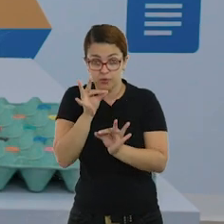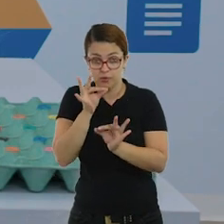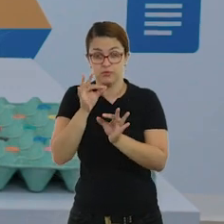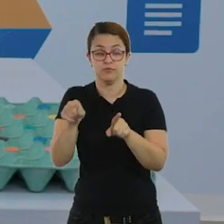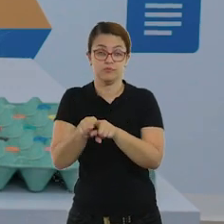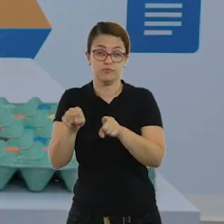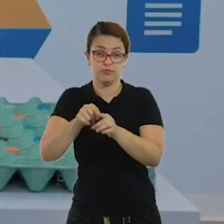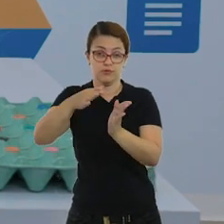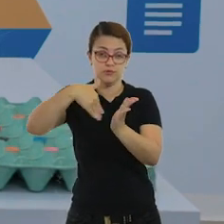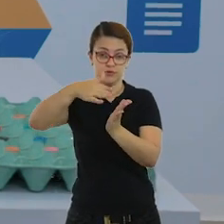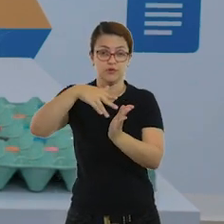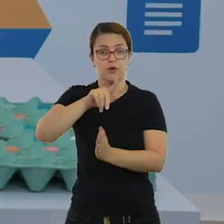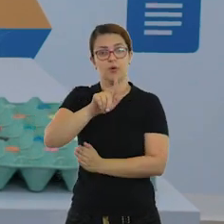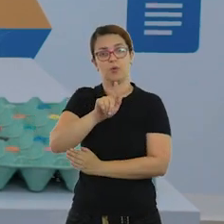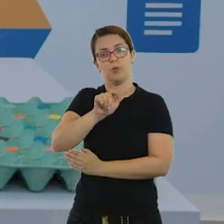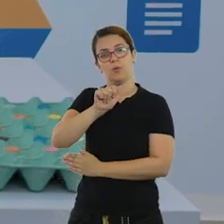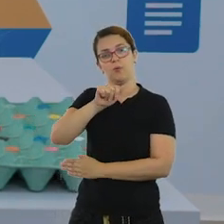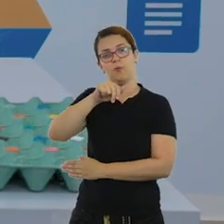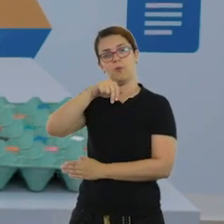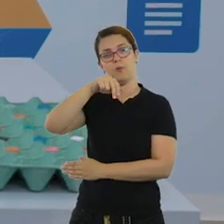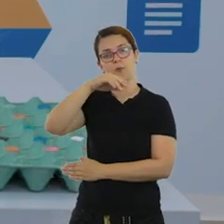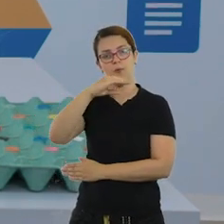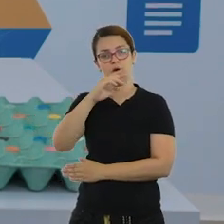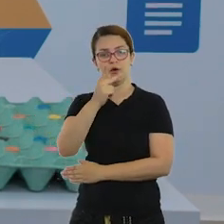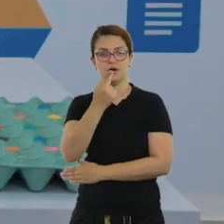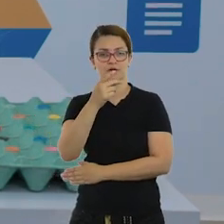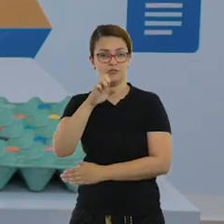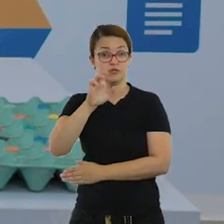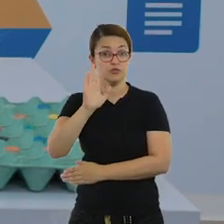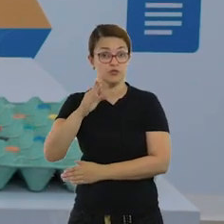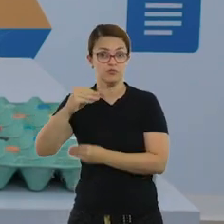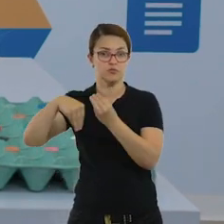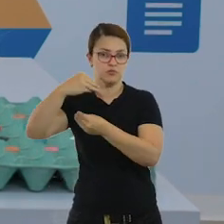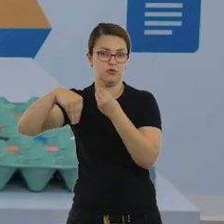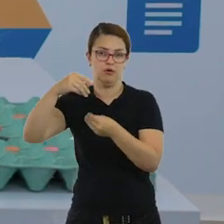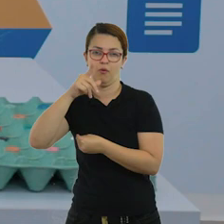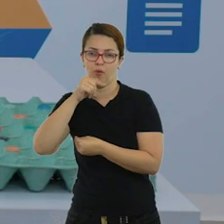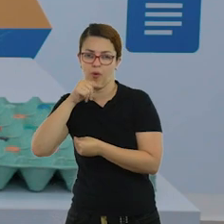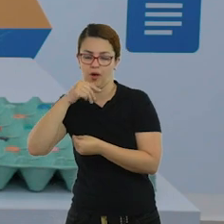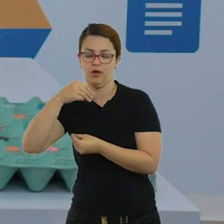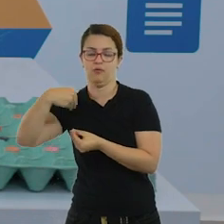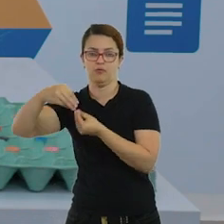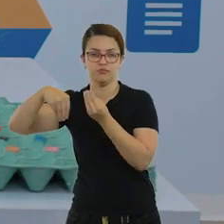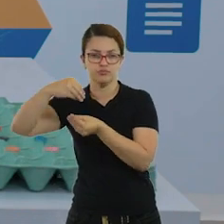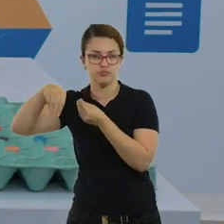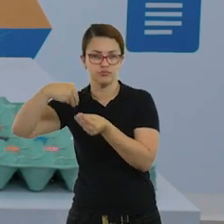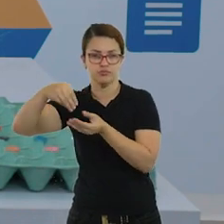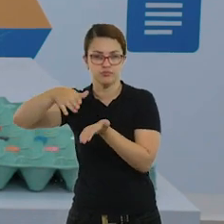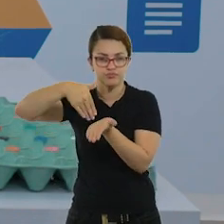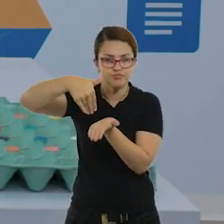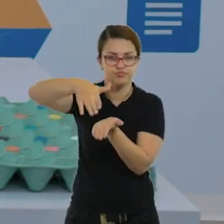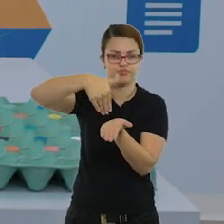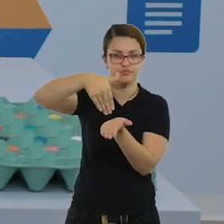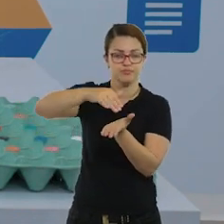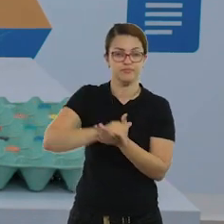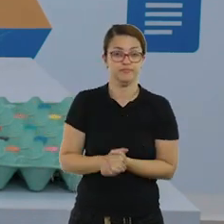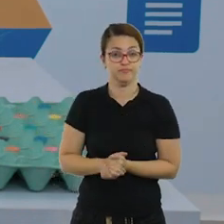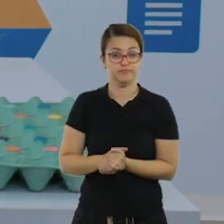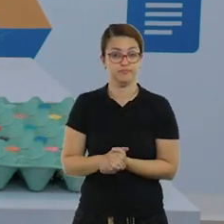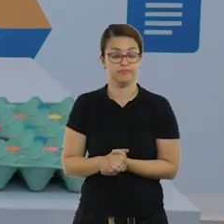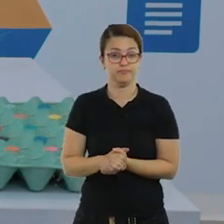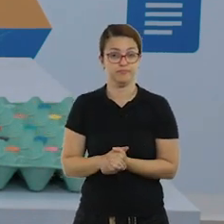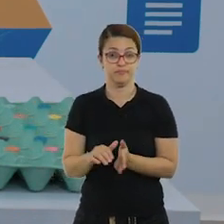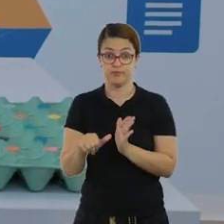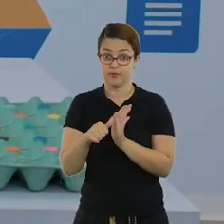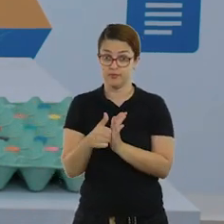canudo e tinta guache. Aqui eu diluí já na água para ela ficar mais molinha, para ela correr na folha. Então, a princípio,